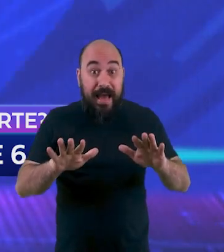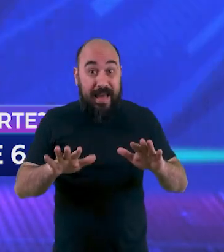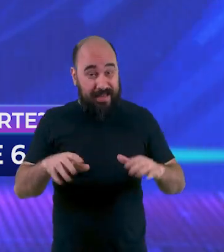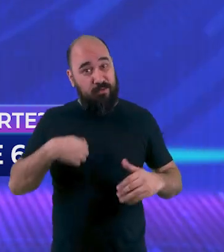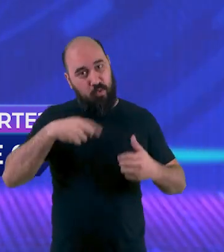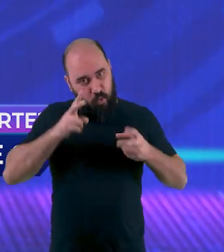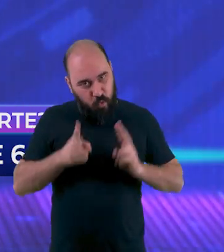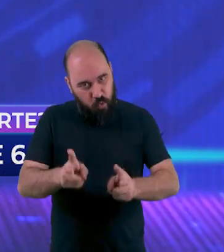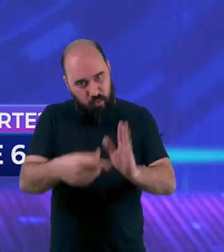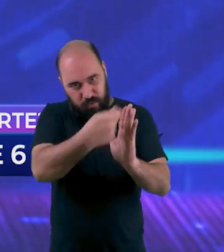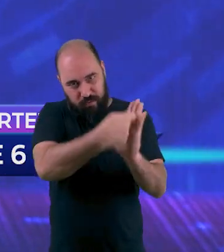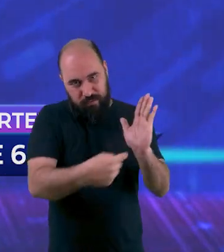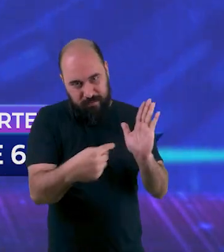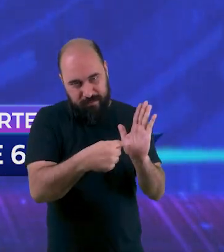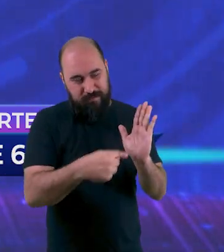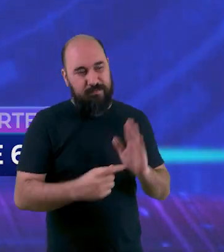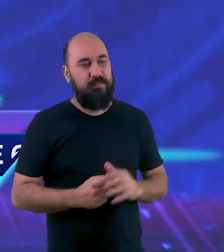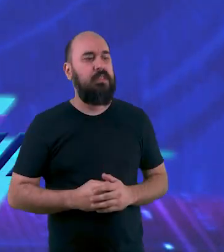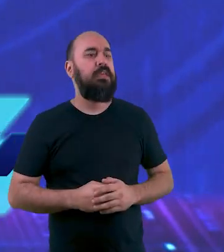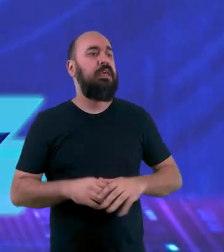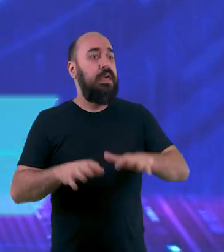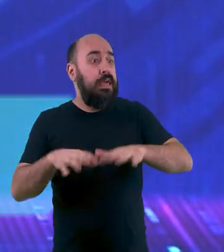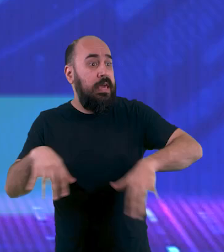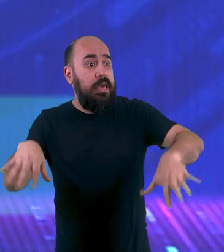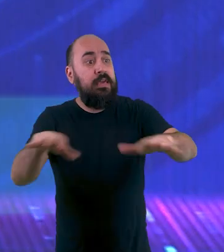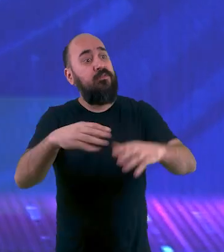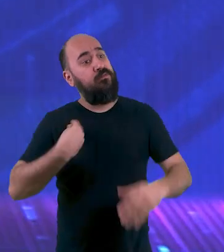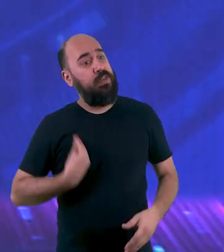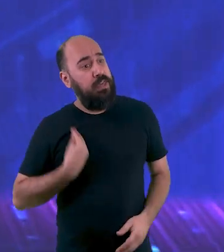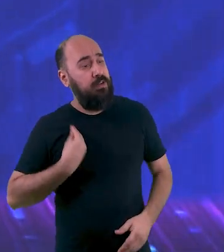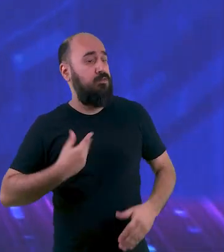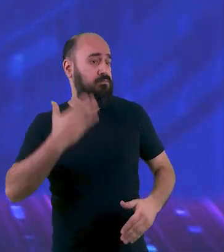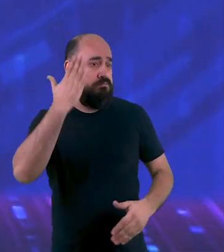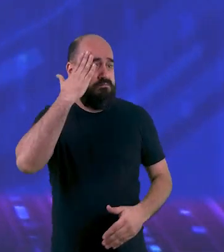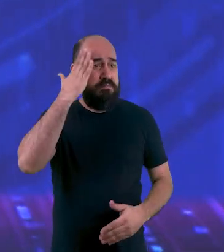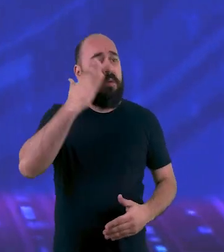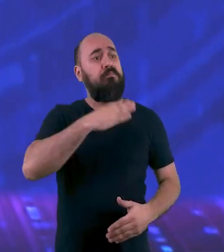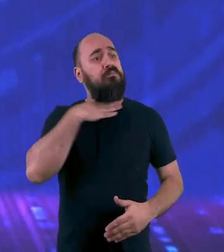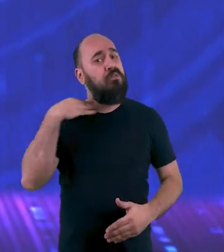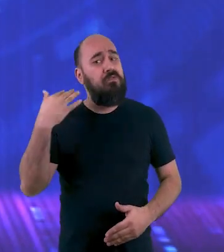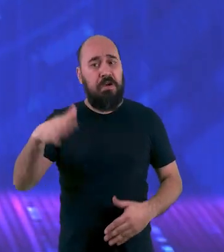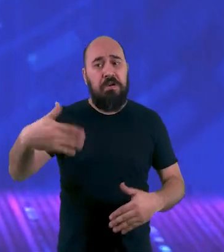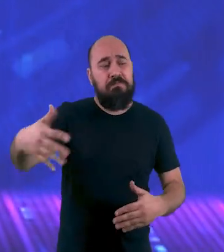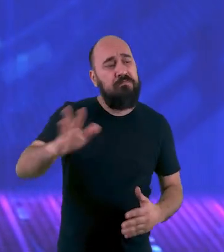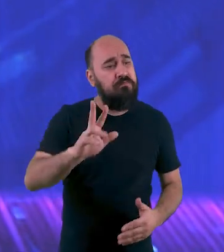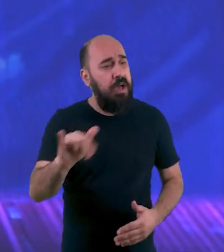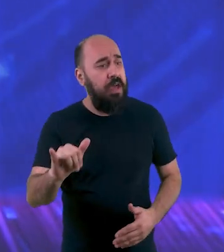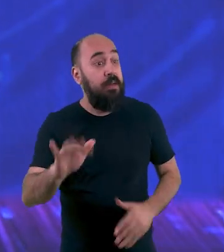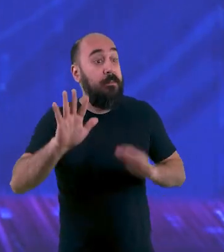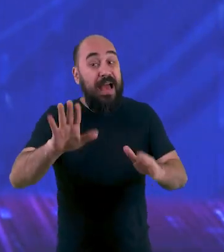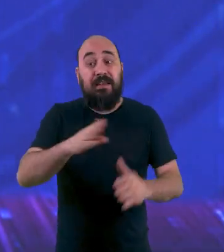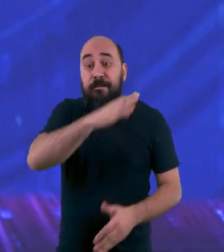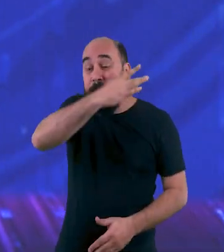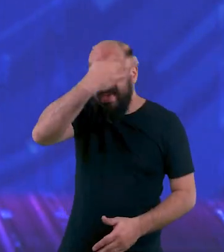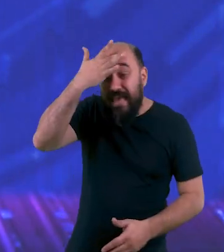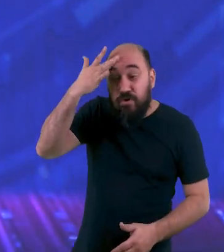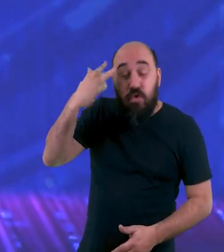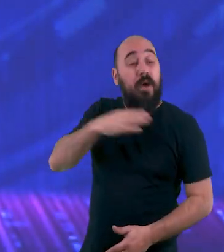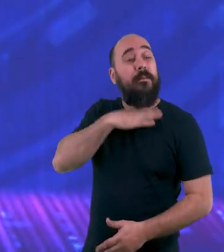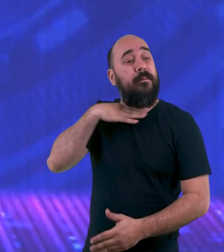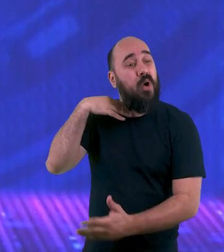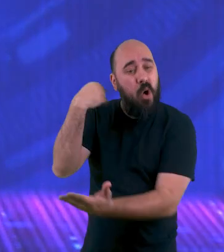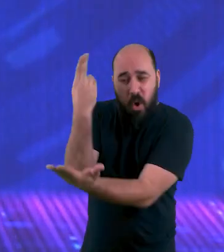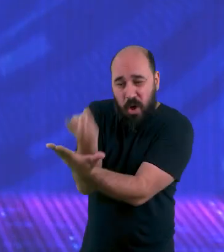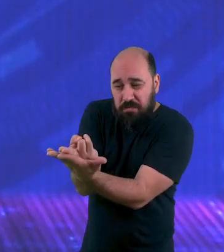porque a sua memória jaz no esquecimento. Sabe o que o texto está dizendo aqui? Que depois que uma pessoa